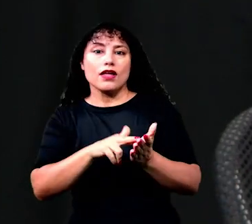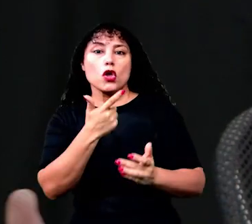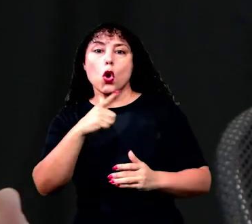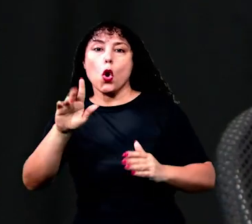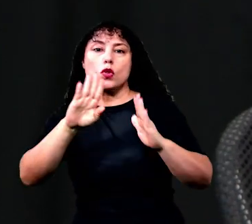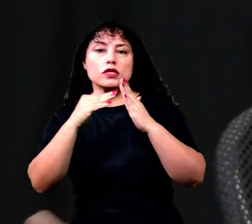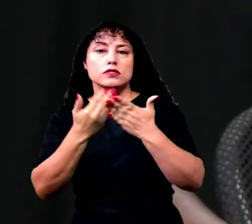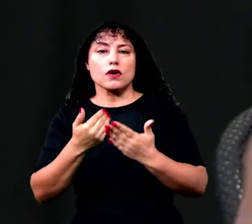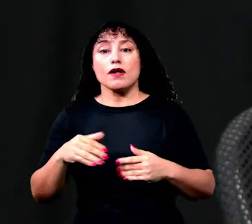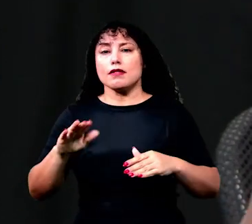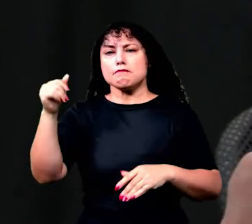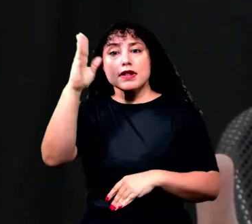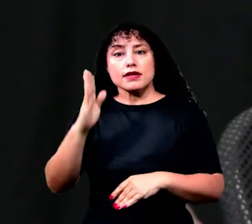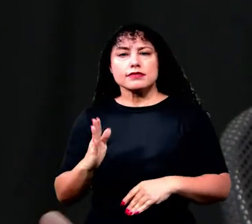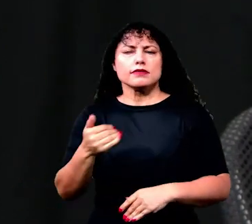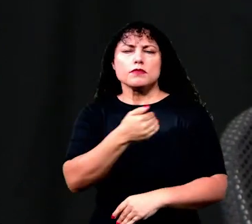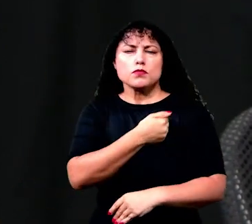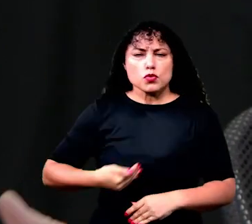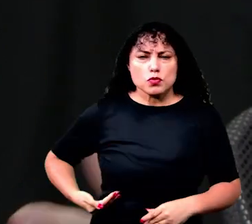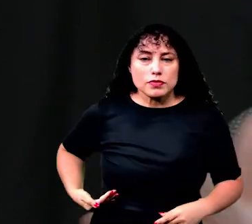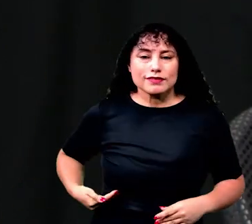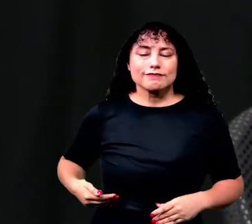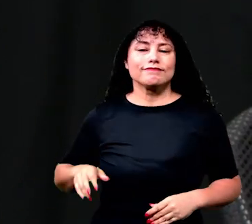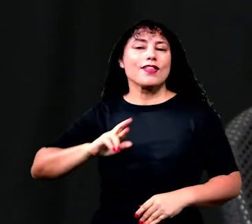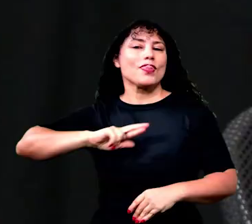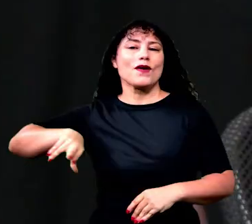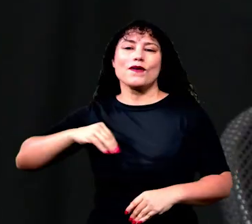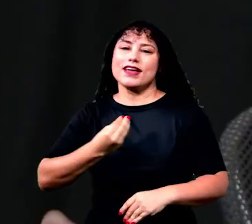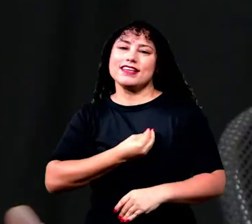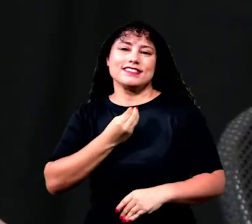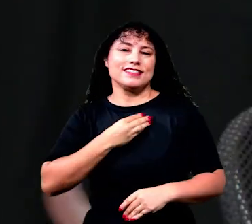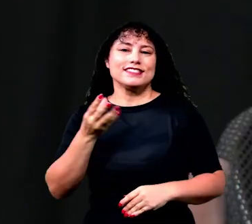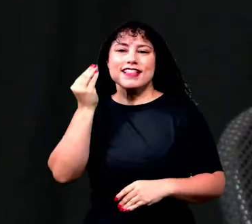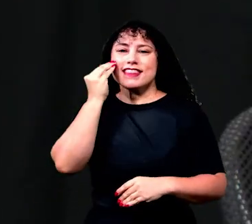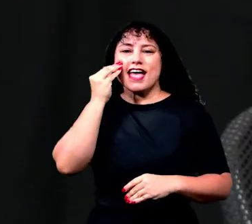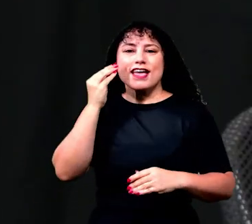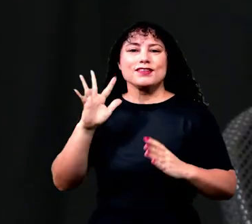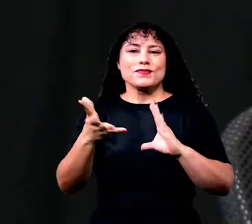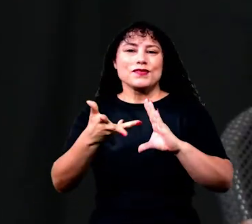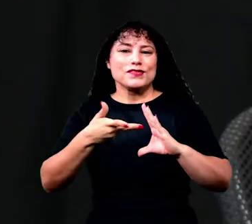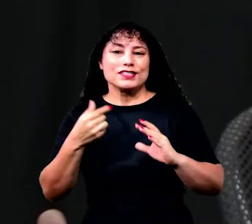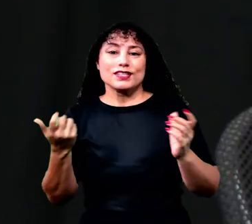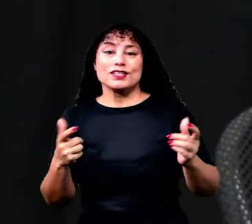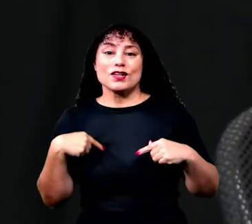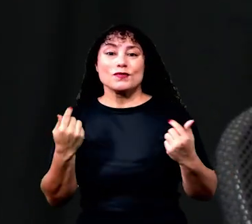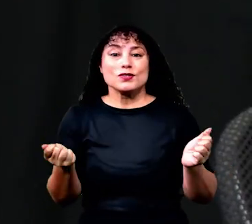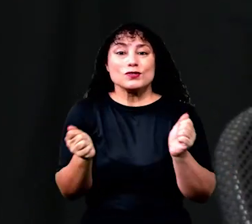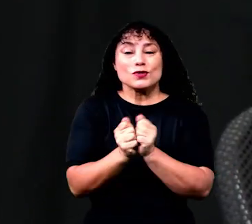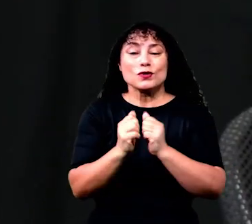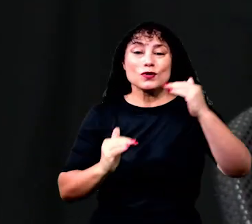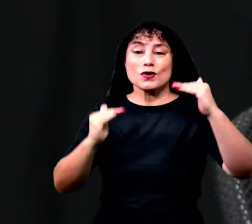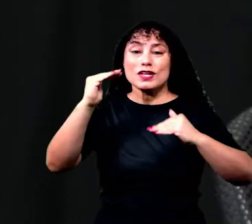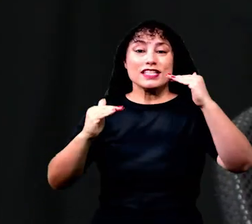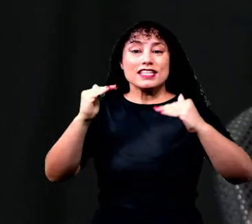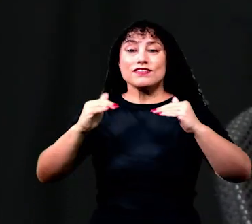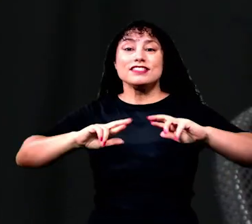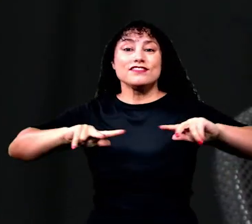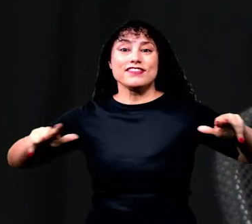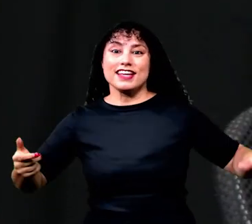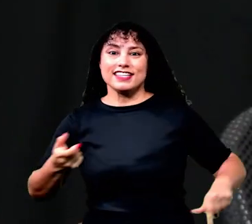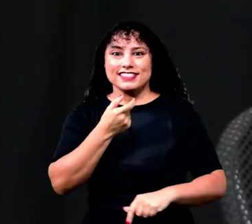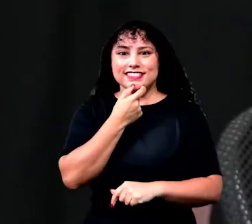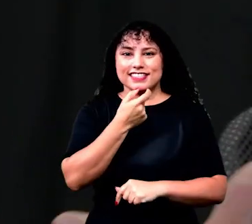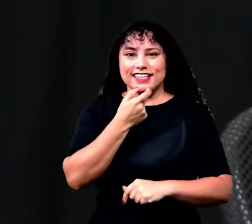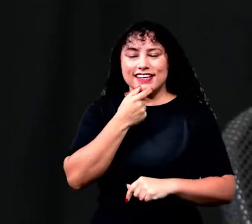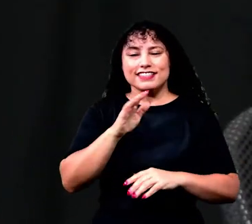escolas brasileiras, escolas públicas, não existe o teste de proficiência. Então, estamos todos juntos com níveis diferentes de inglês.